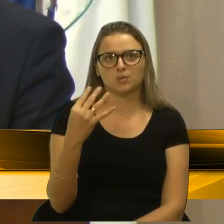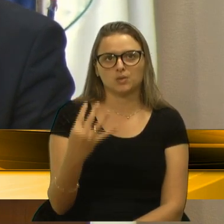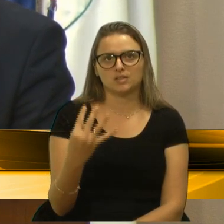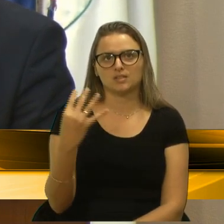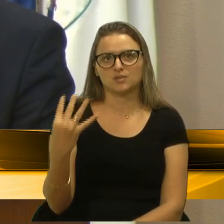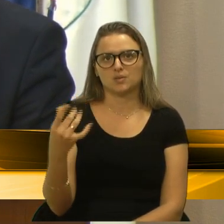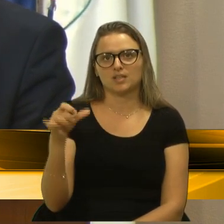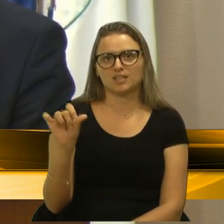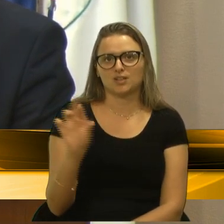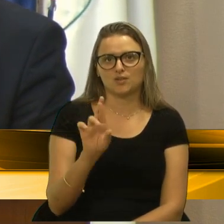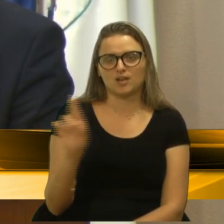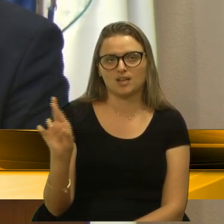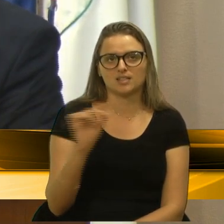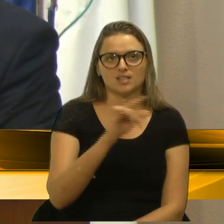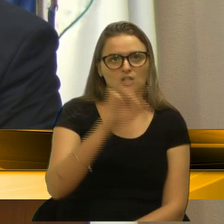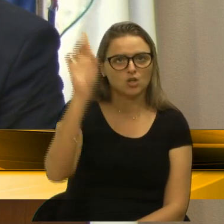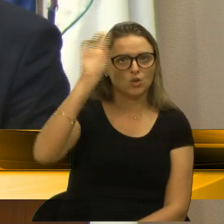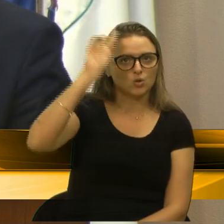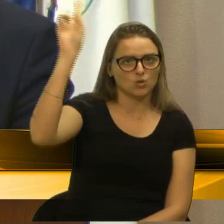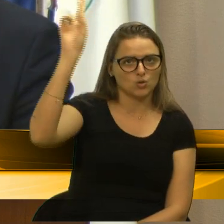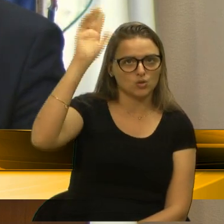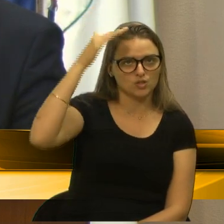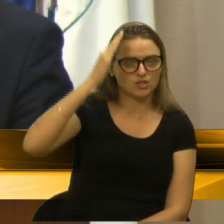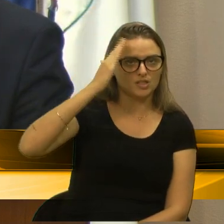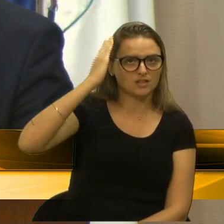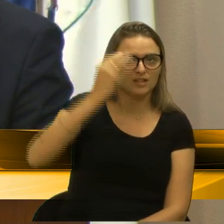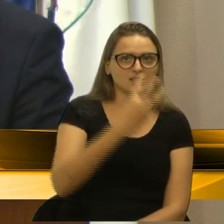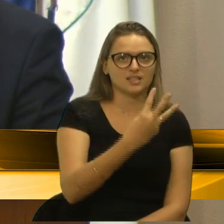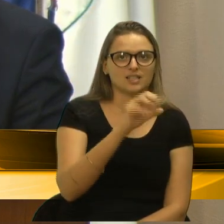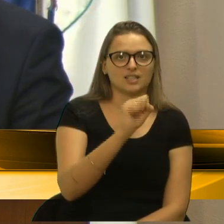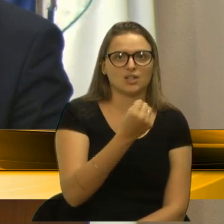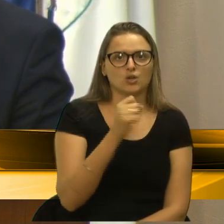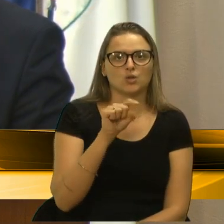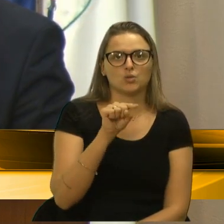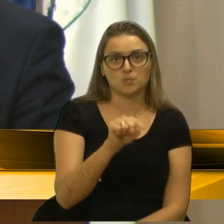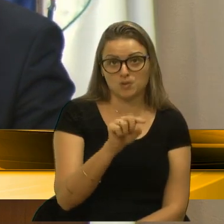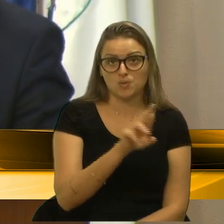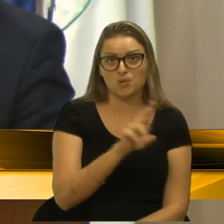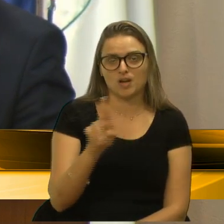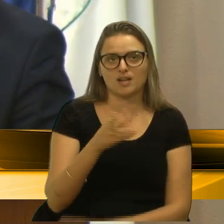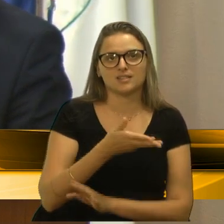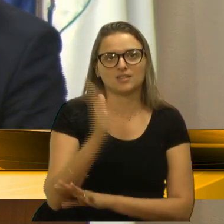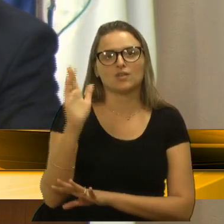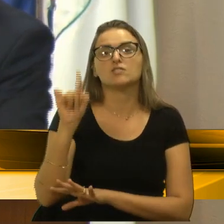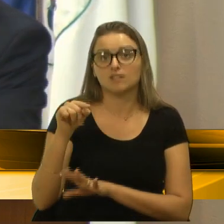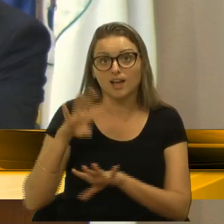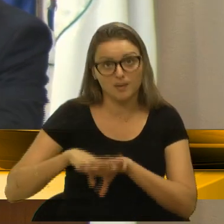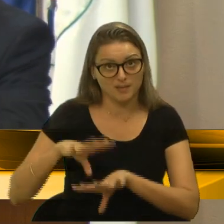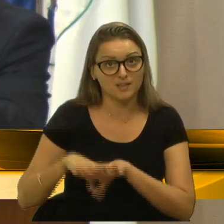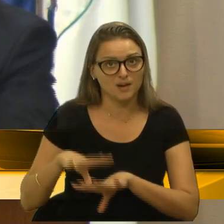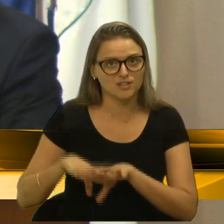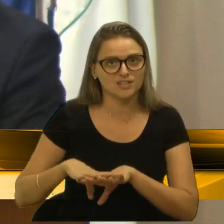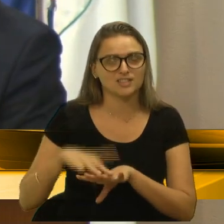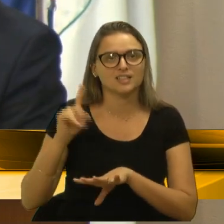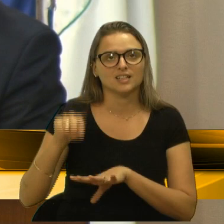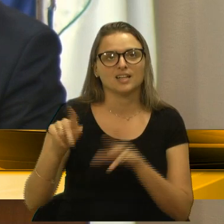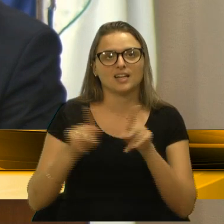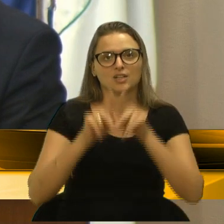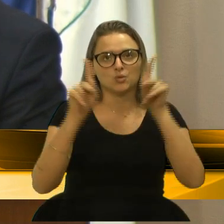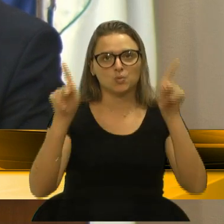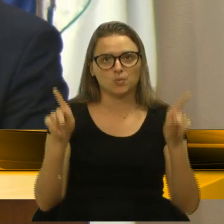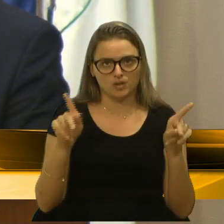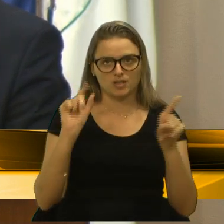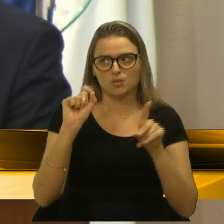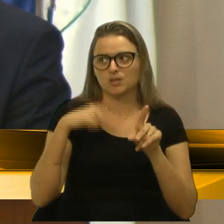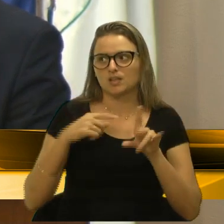41.449. O chefe do executivo, seu irmão, sacou 38.741. Isso é matemático. Isso está no portal de transparência, que é o que eu